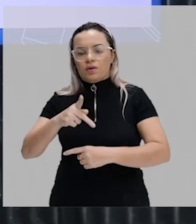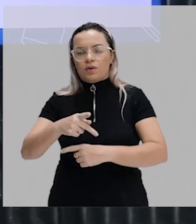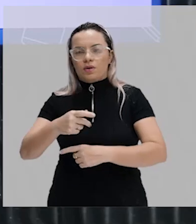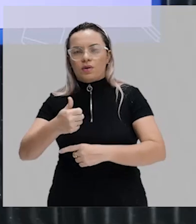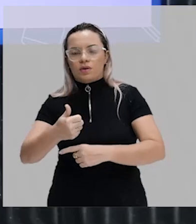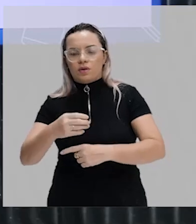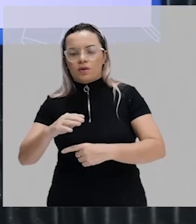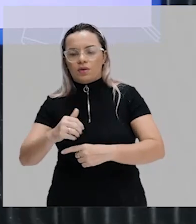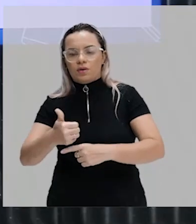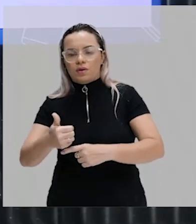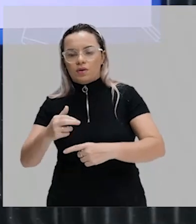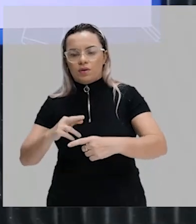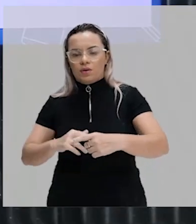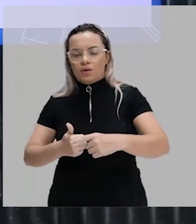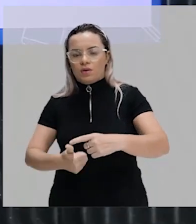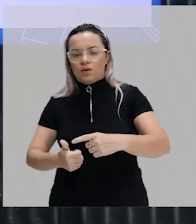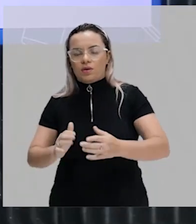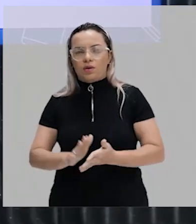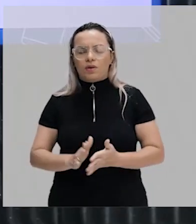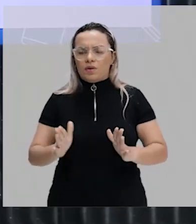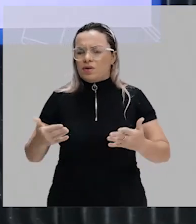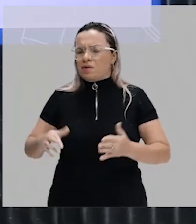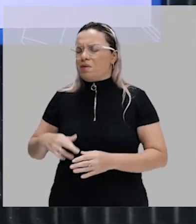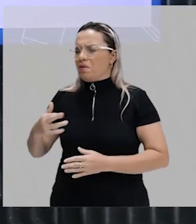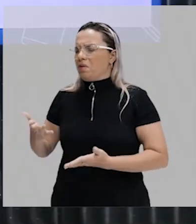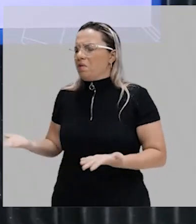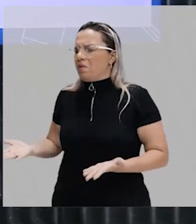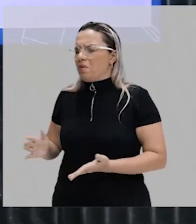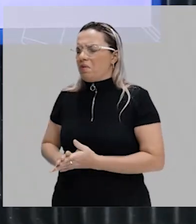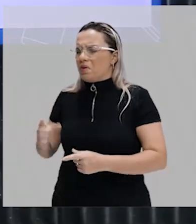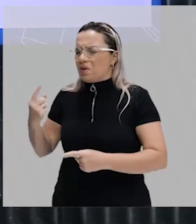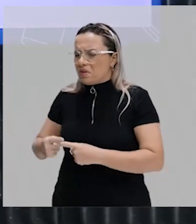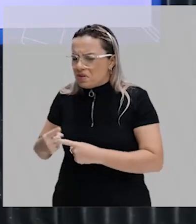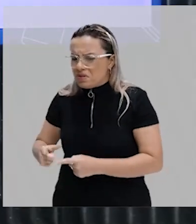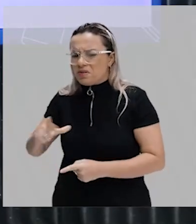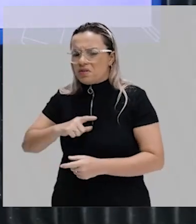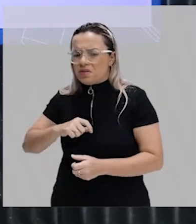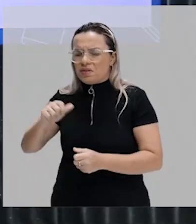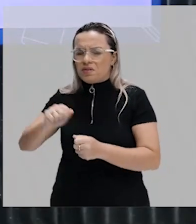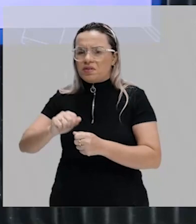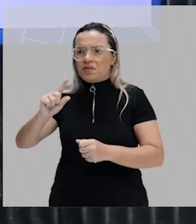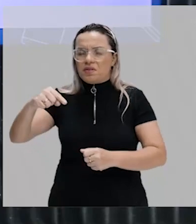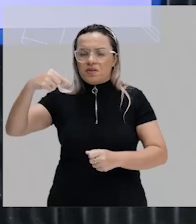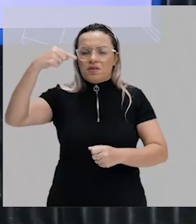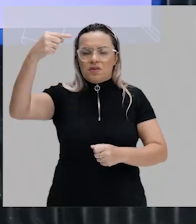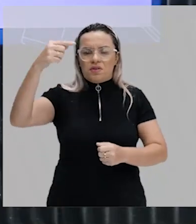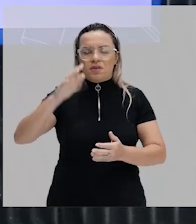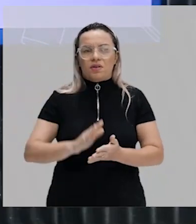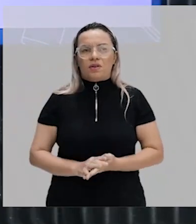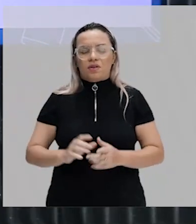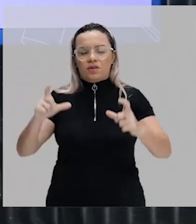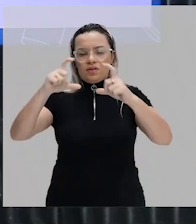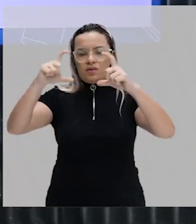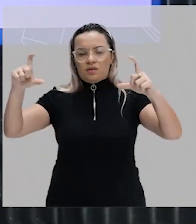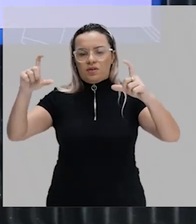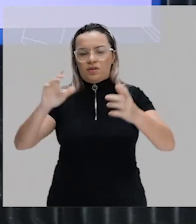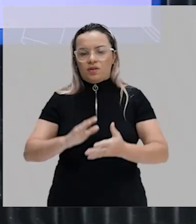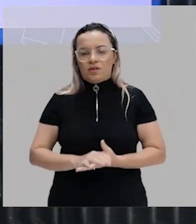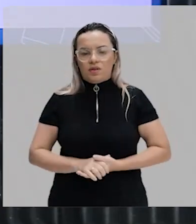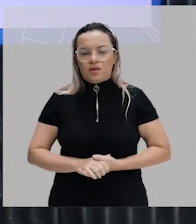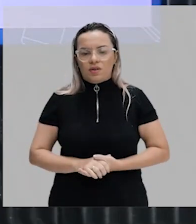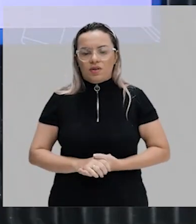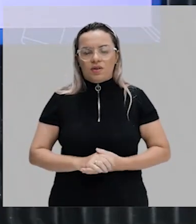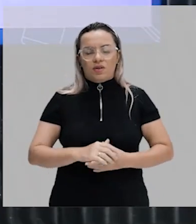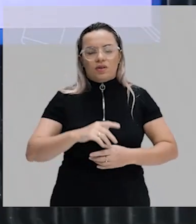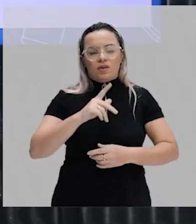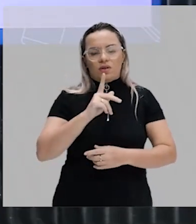dividido por R1. Mas, Renata, para que diacho tu fez isso? Gente, olha para cima aqui, ó. PIB1 dividido por R1.